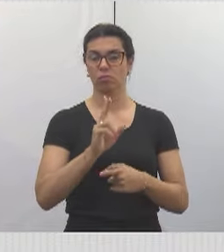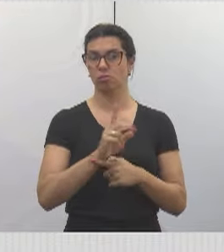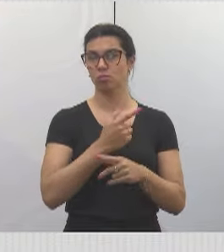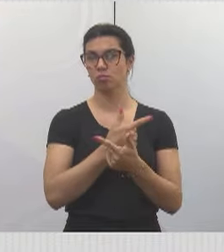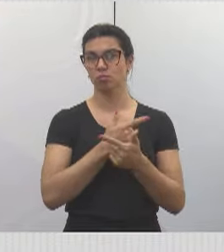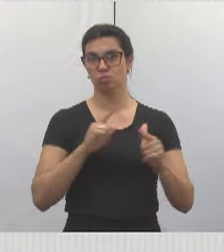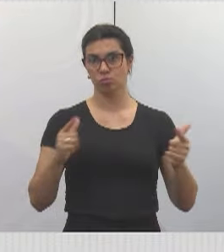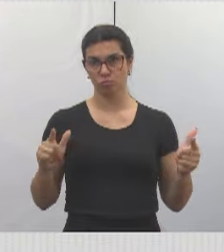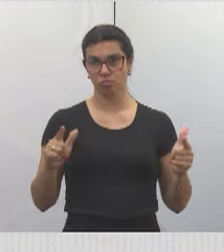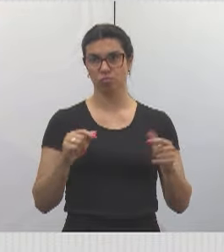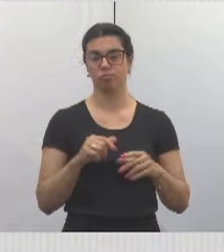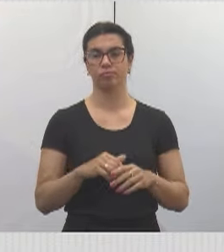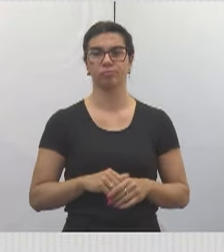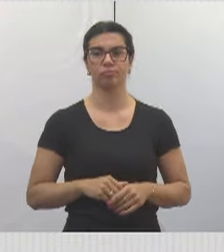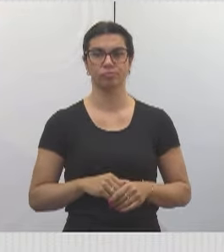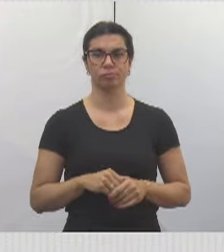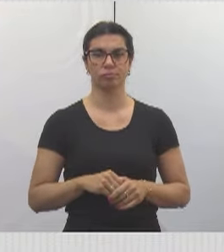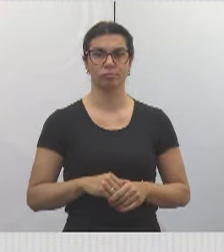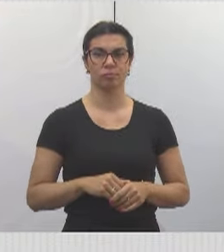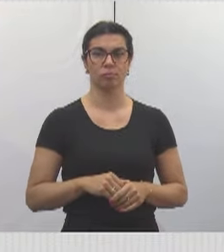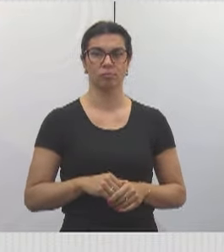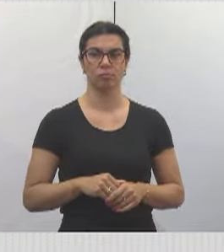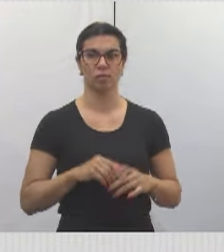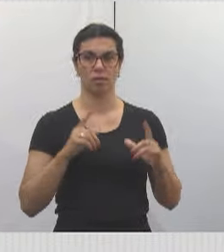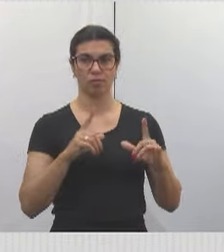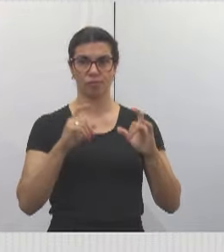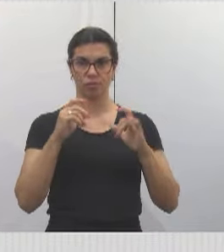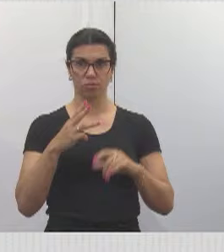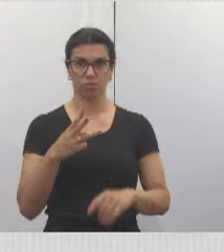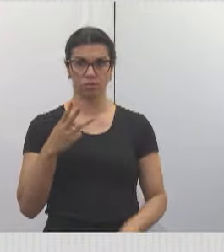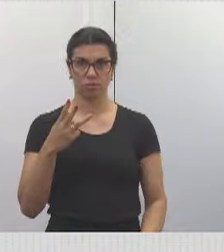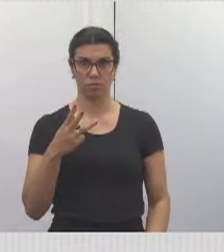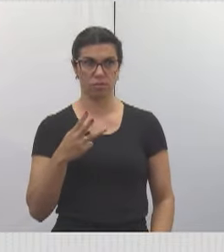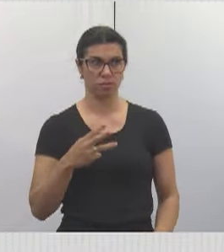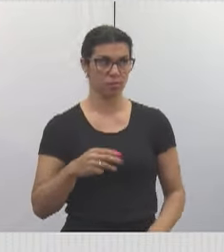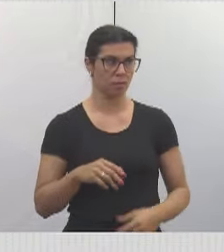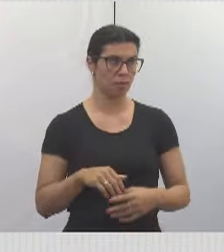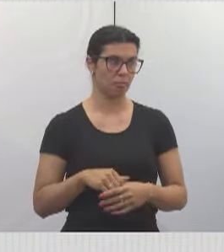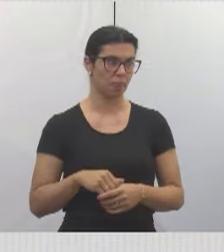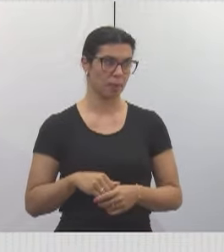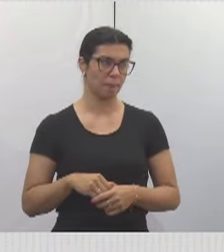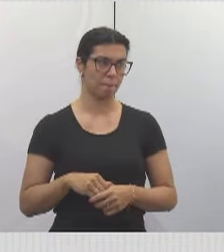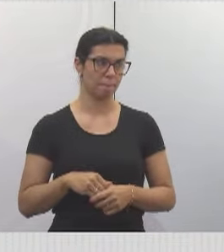É, 29. A foto 3.